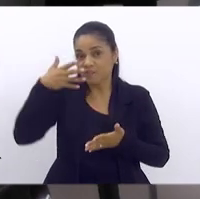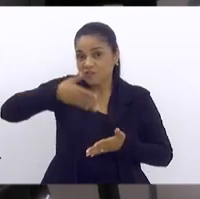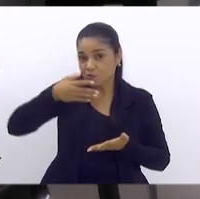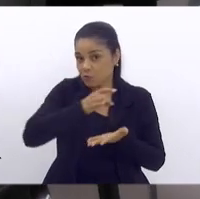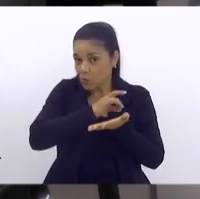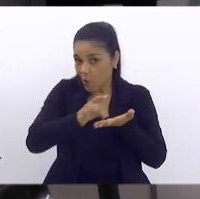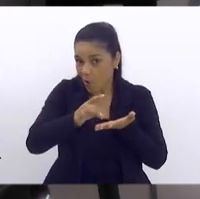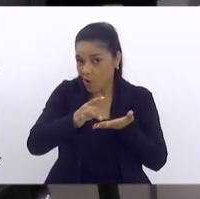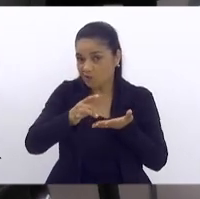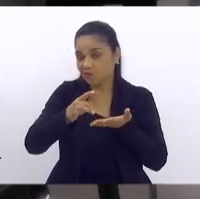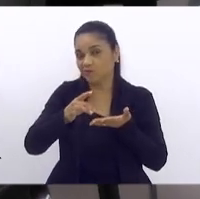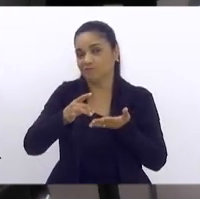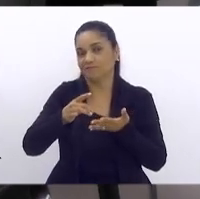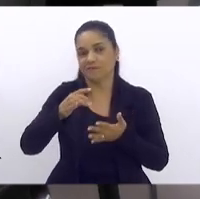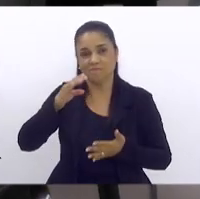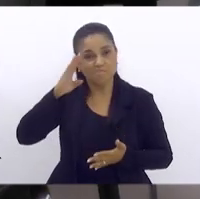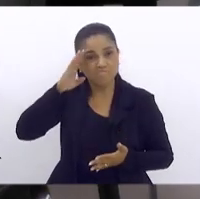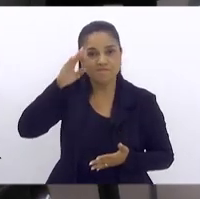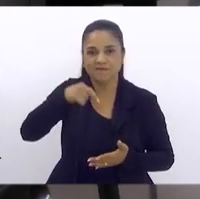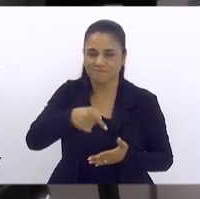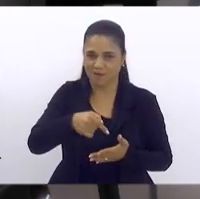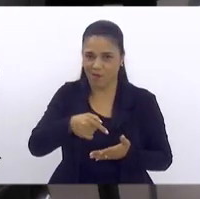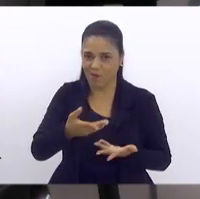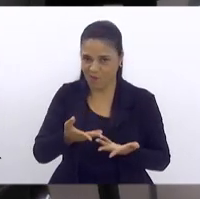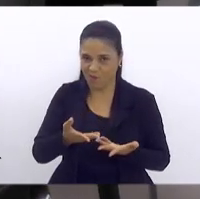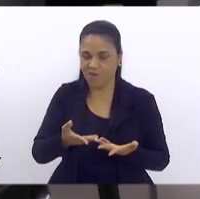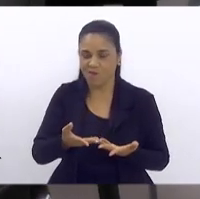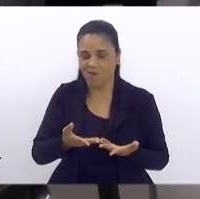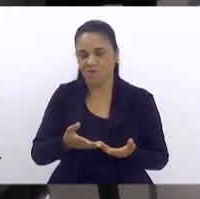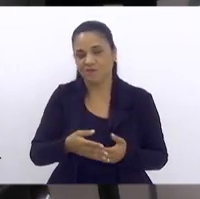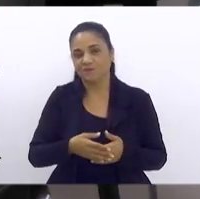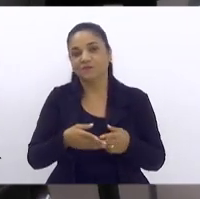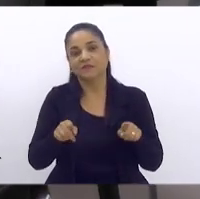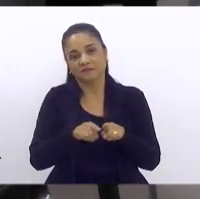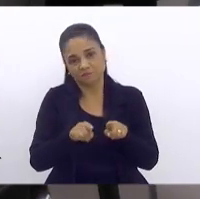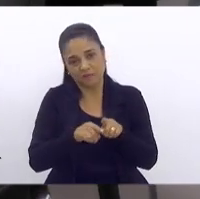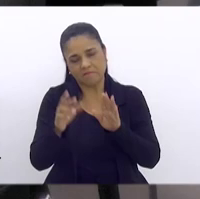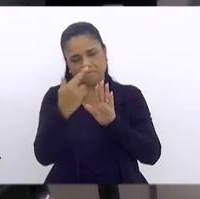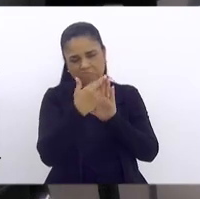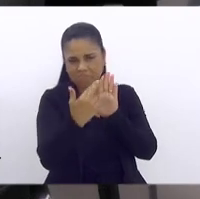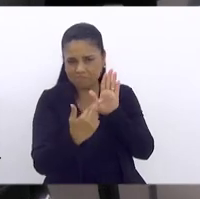grau de ofensividade que a gente menos encontrou. Talvez pela regulação